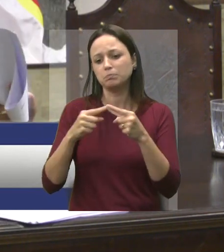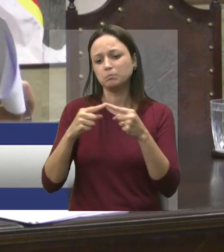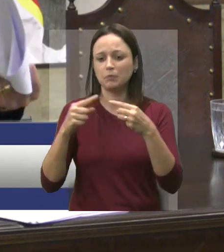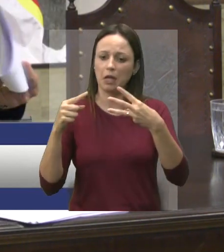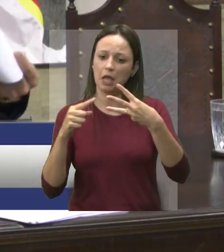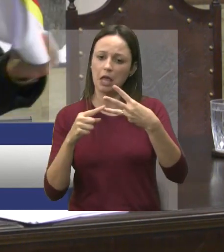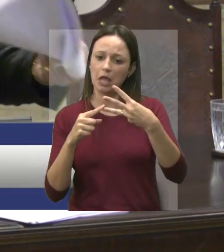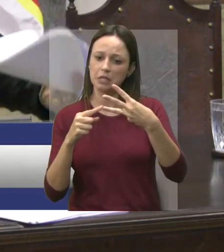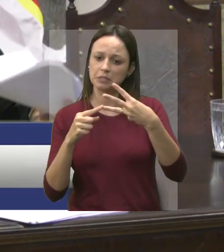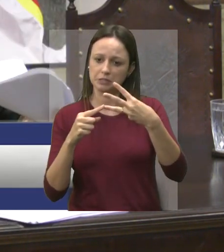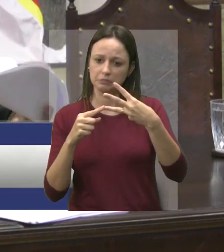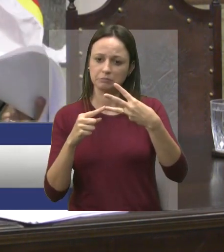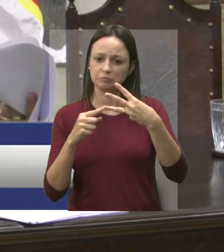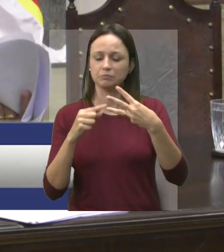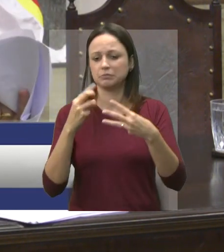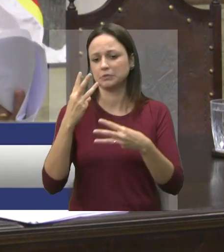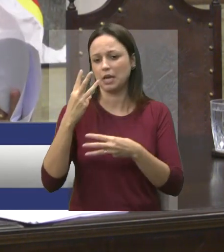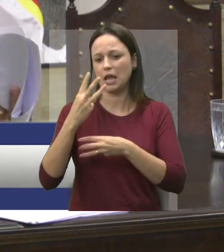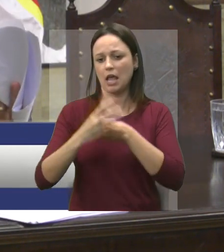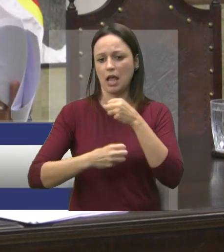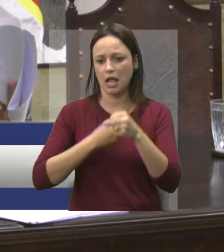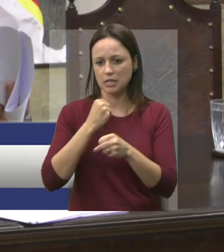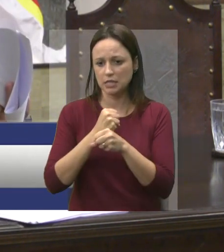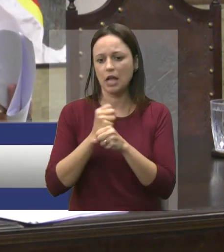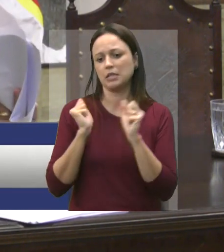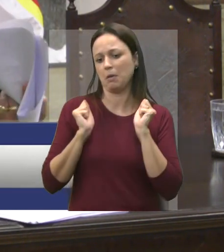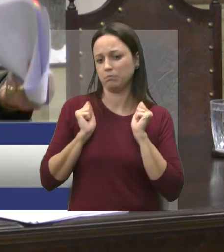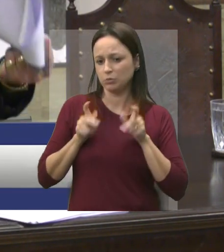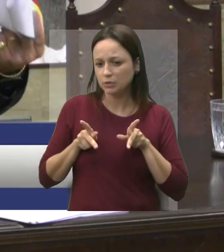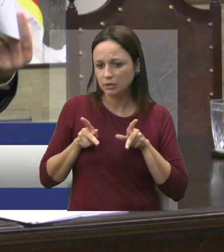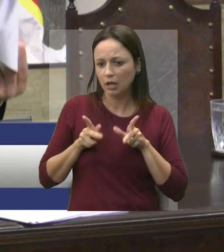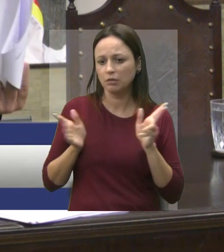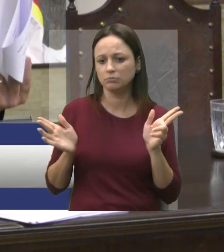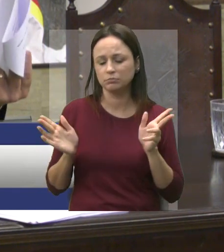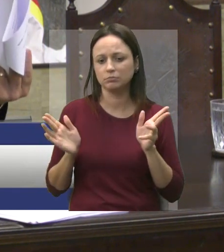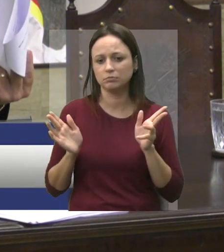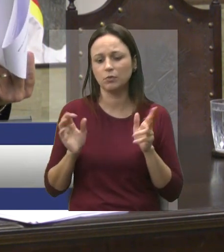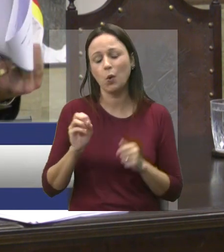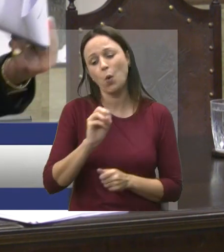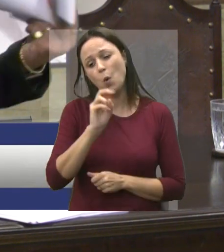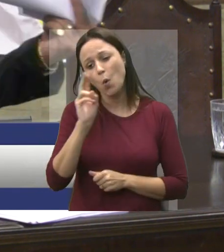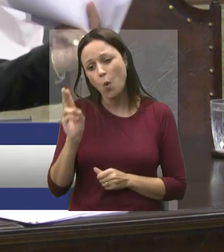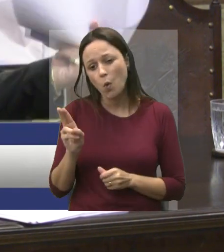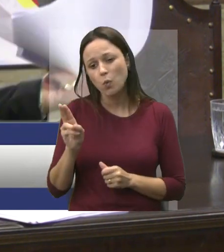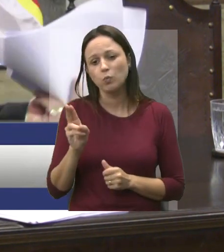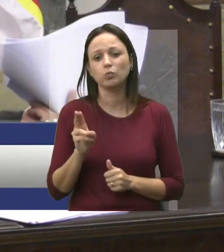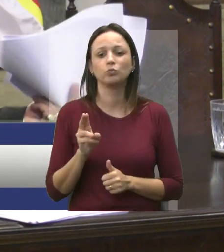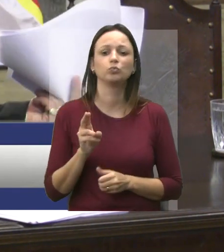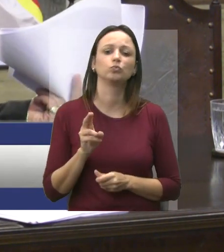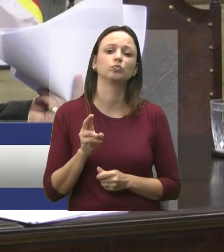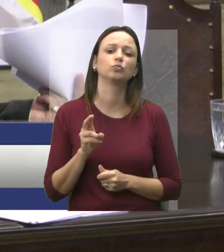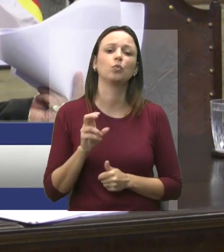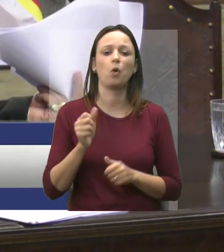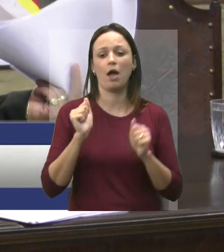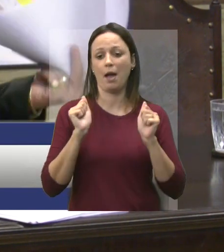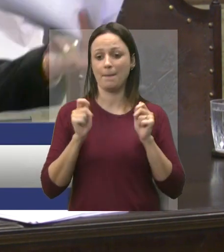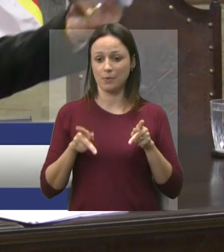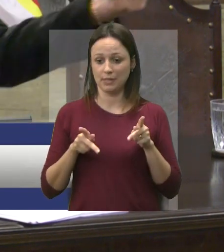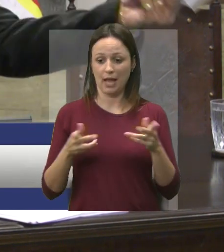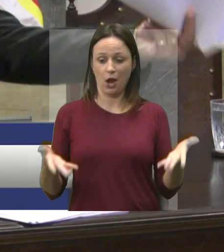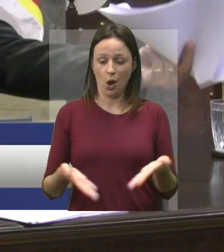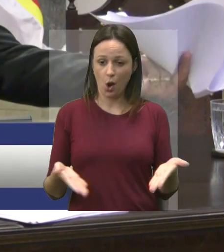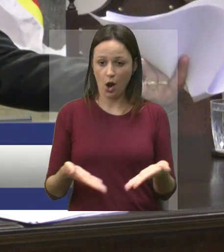situação, que daqui a 3 anos, por exemplo, poderia aposentar, só que ela pode optar, ao invés de se aposentar